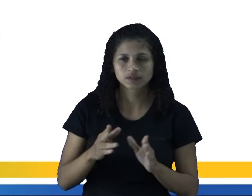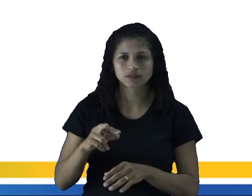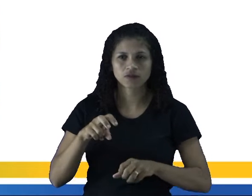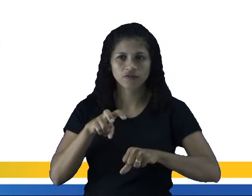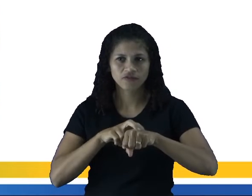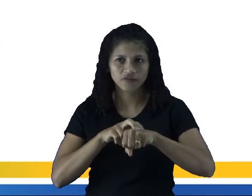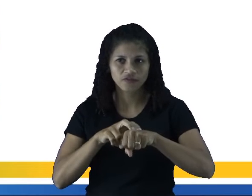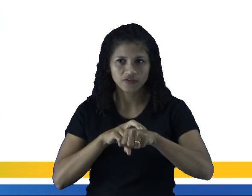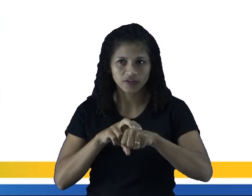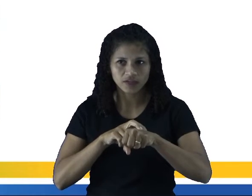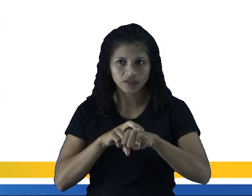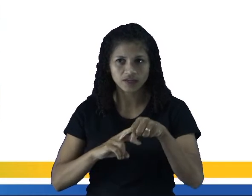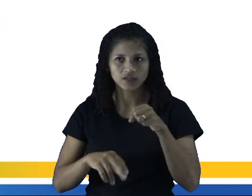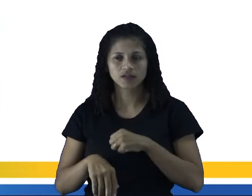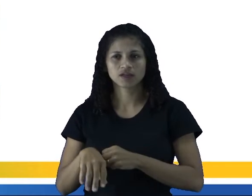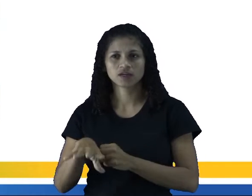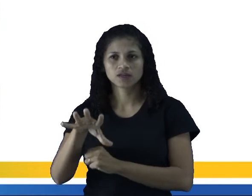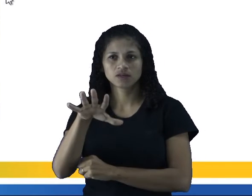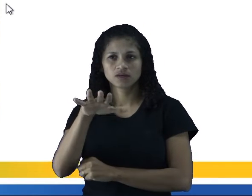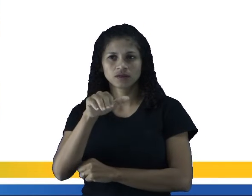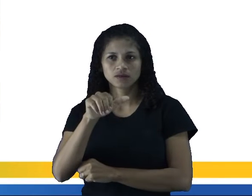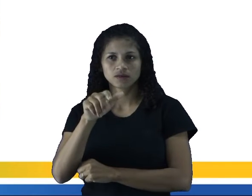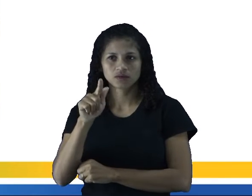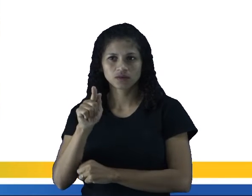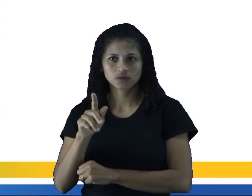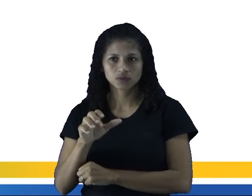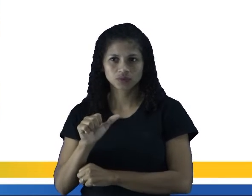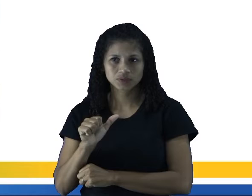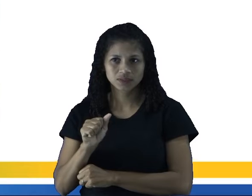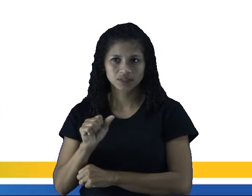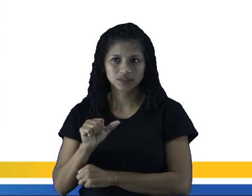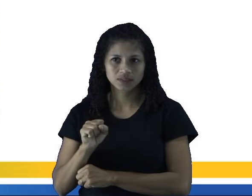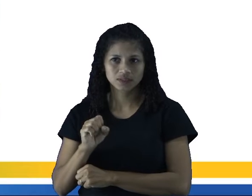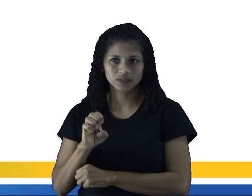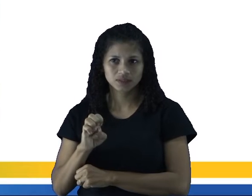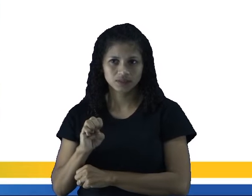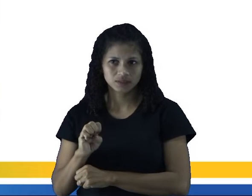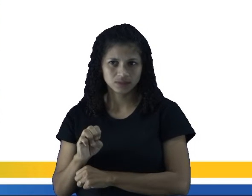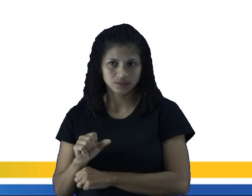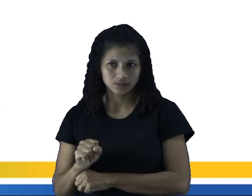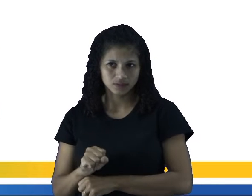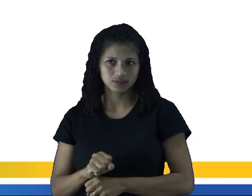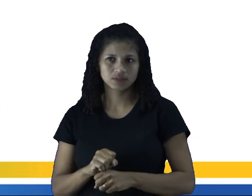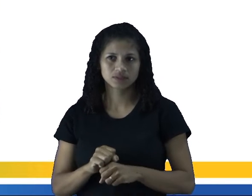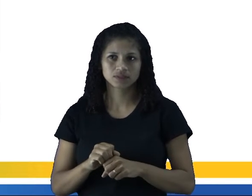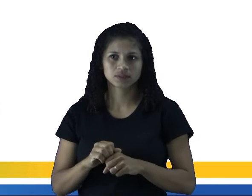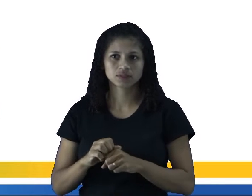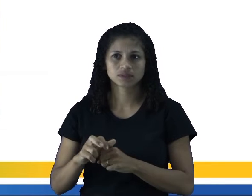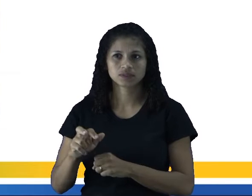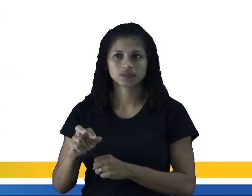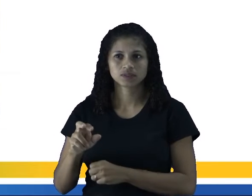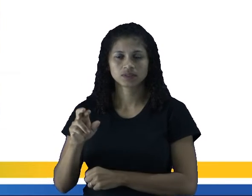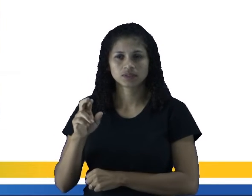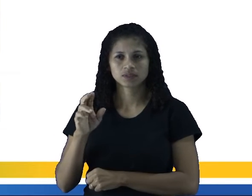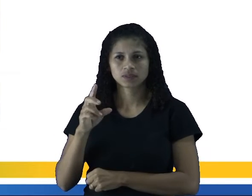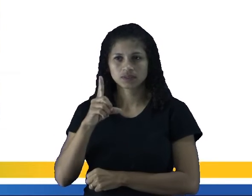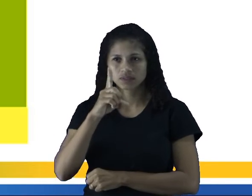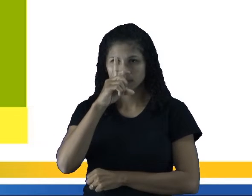os gases nobres, né, aqui na lateral direita, e os elementos de transição nessa parte inferior.